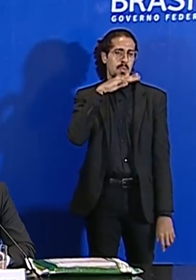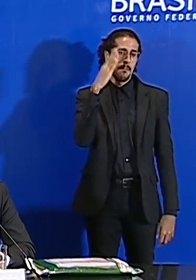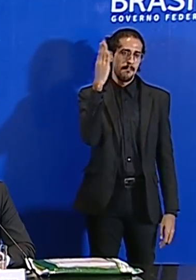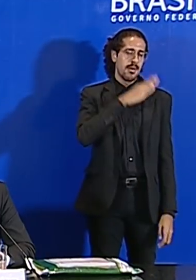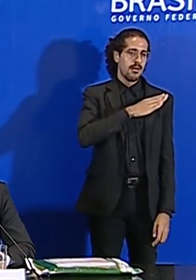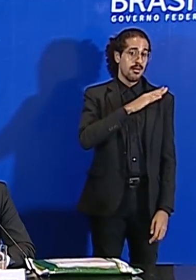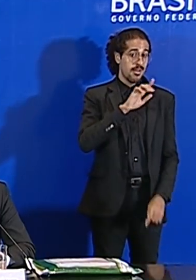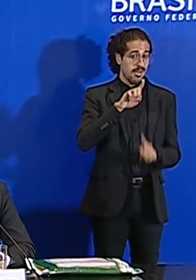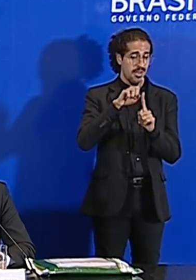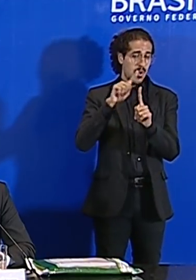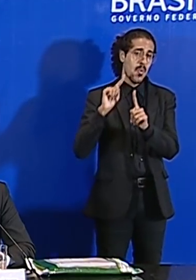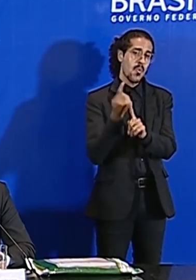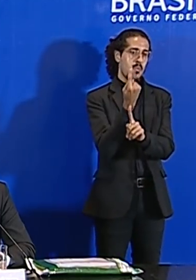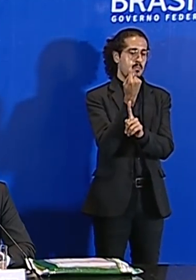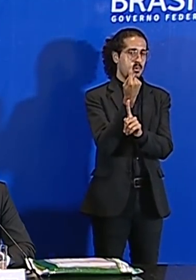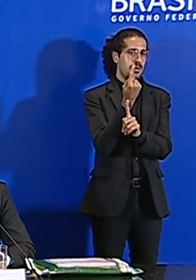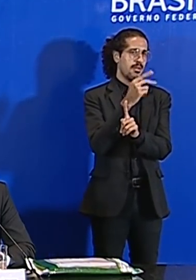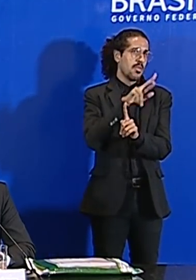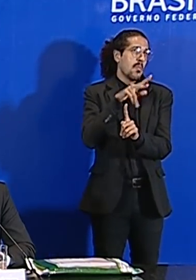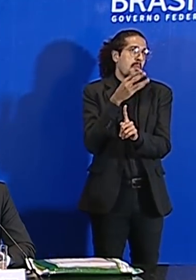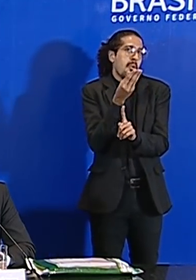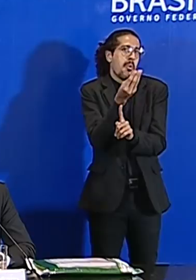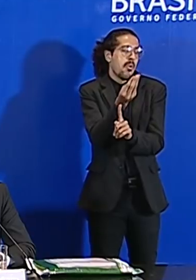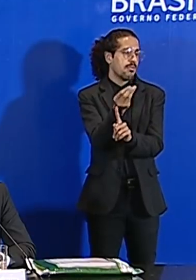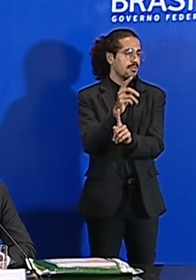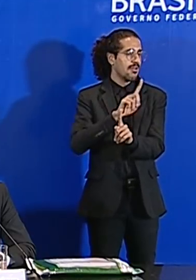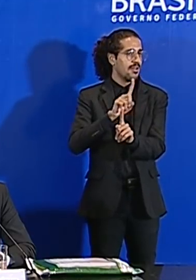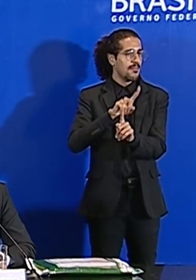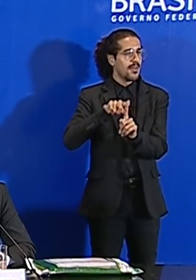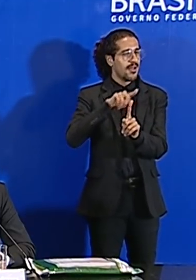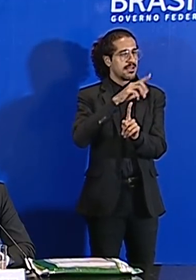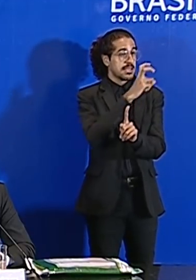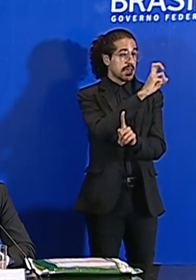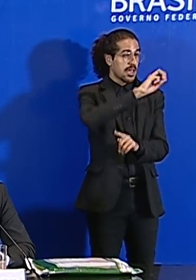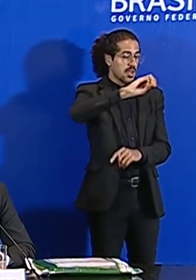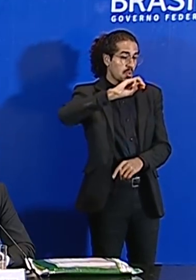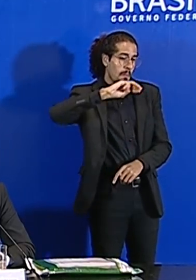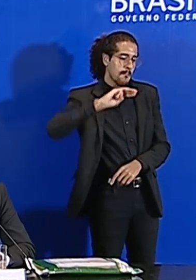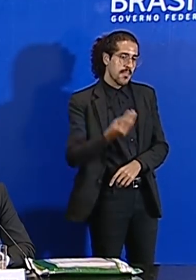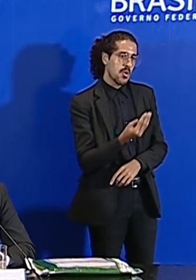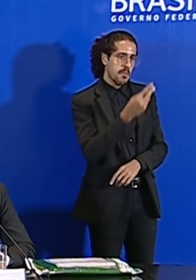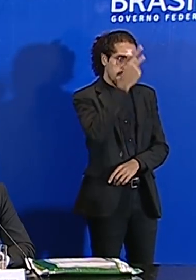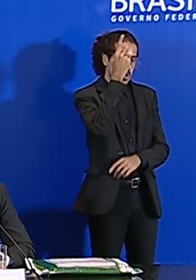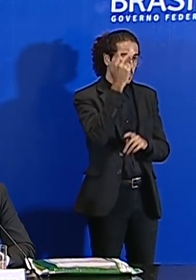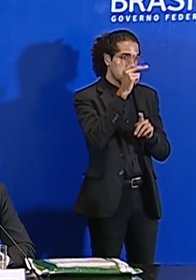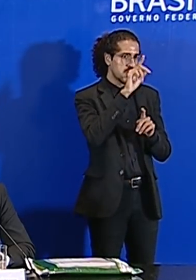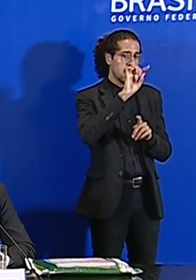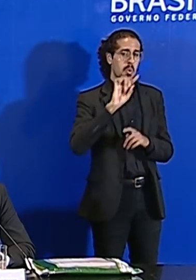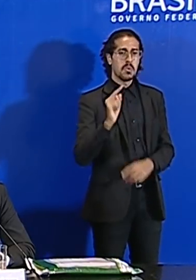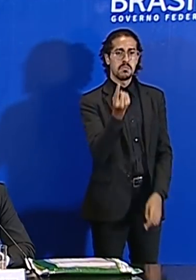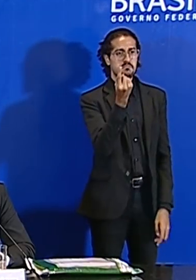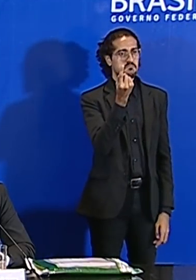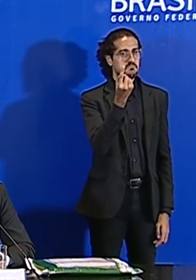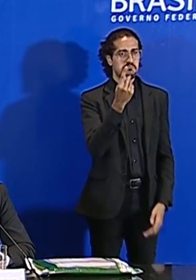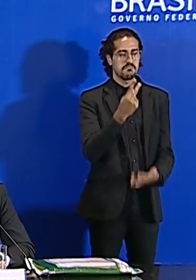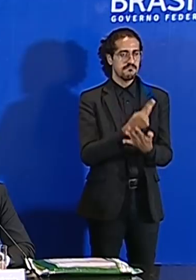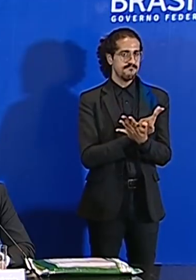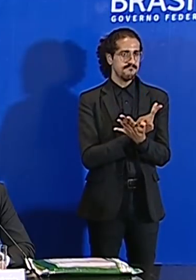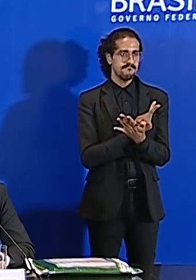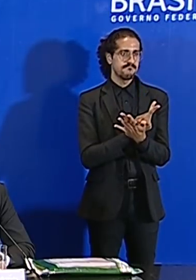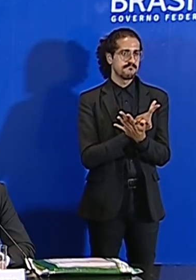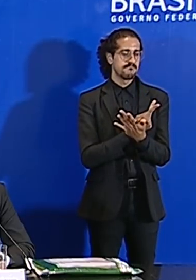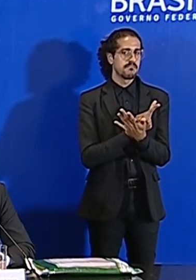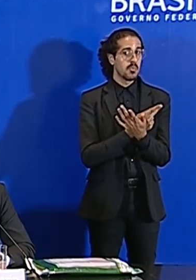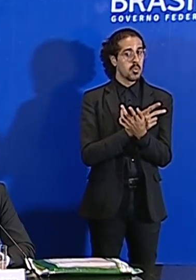É uma. Mas você vê que não é tanto assim, né? De tanta 500 mil envolvidos, um caso só é pouquinho. Vamos